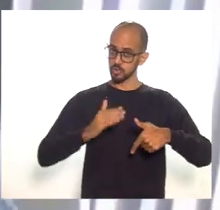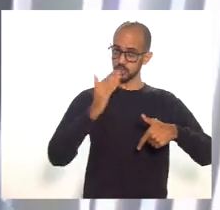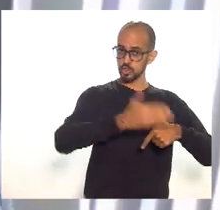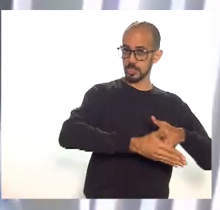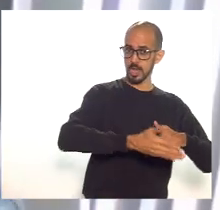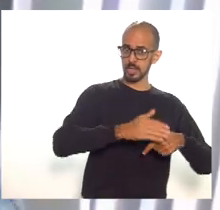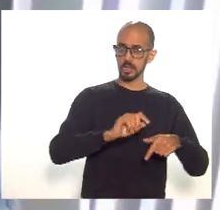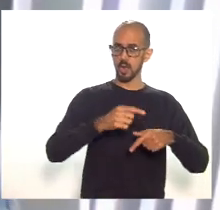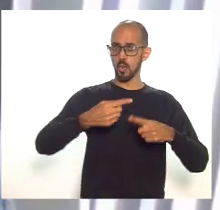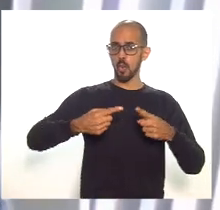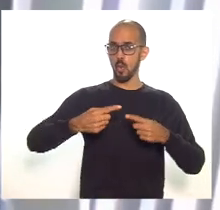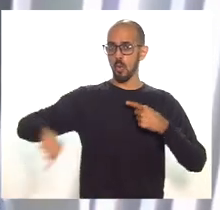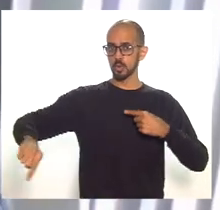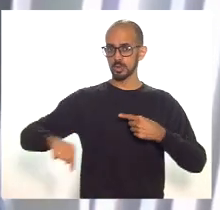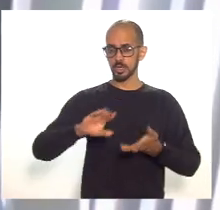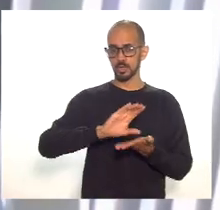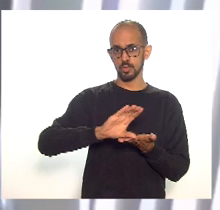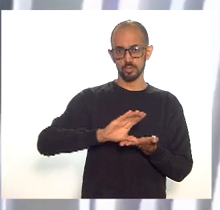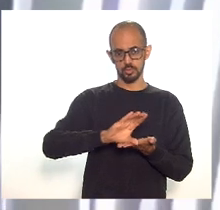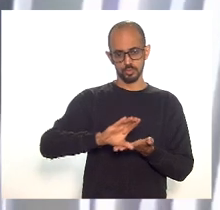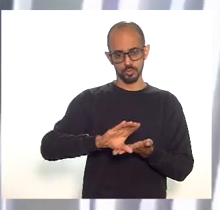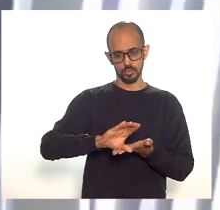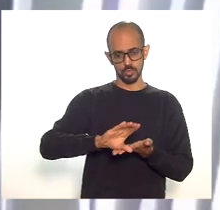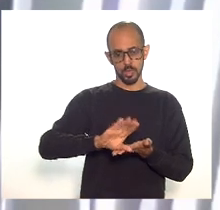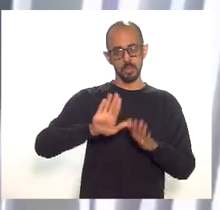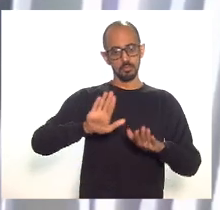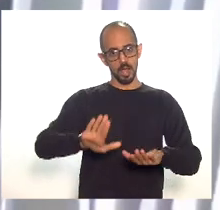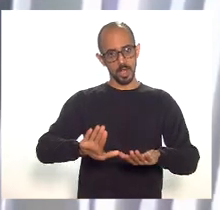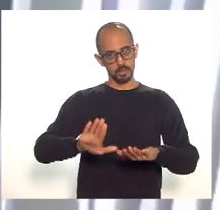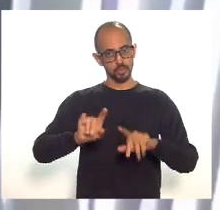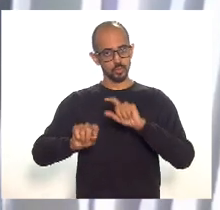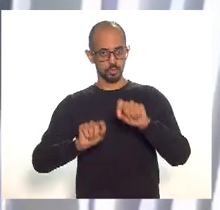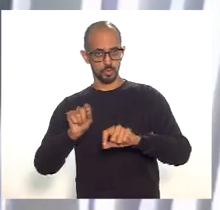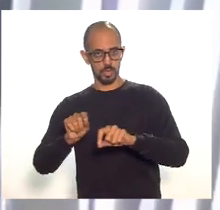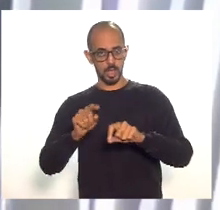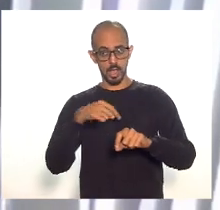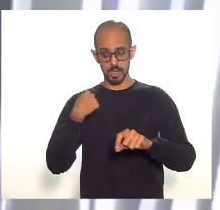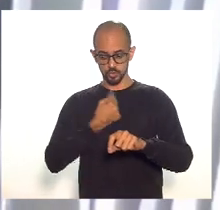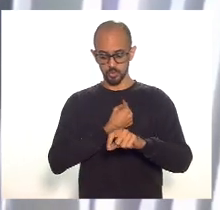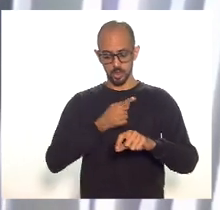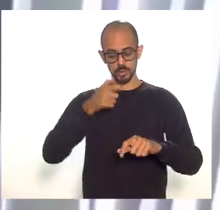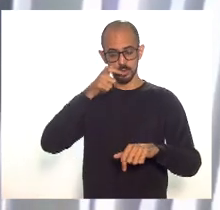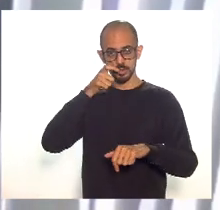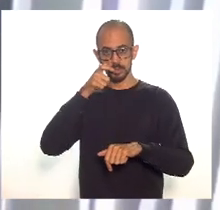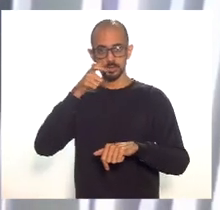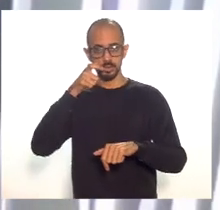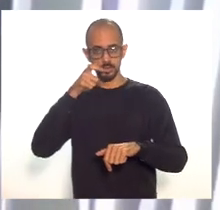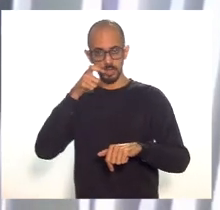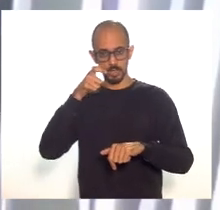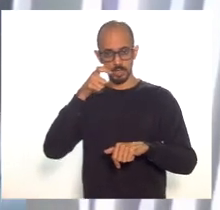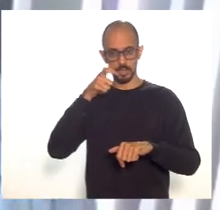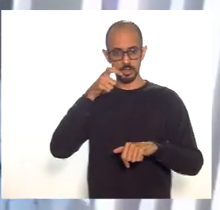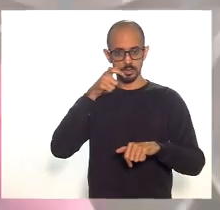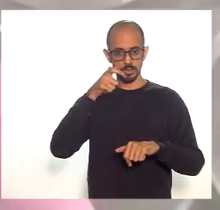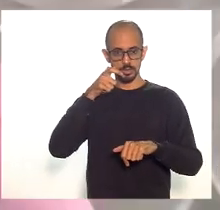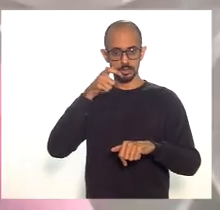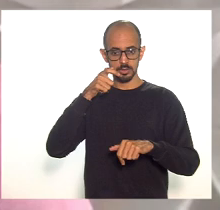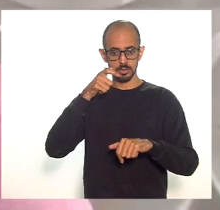obstante as nossas posições pessoais, ideológicas, enfim, sobre a privatização da